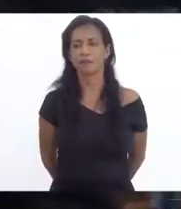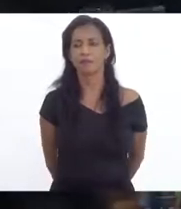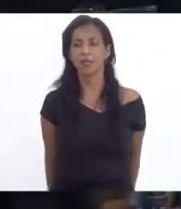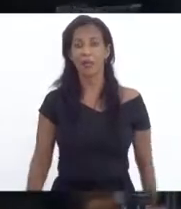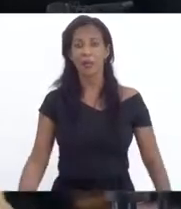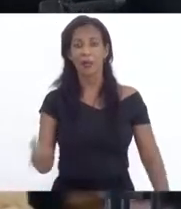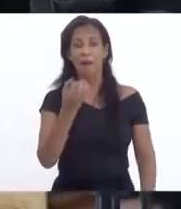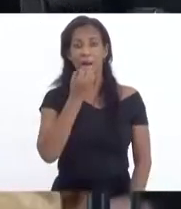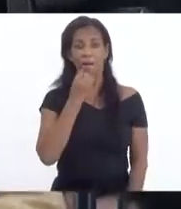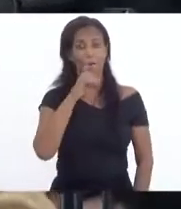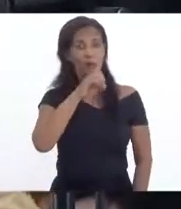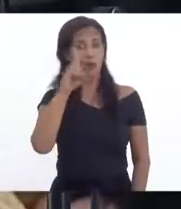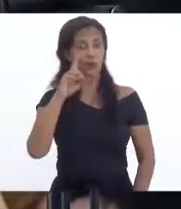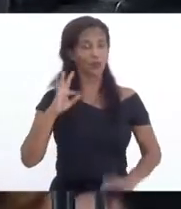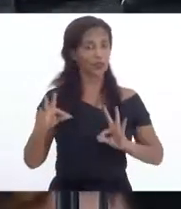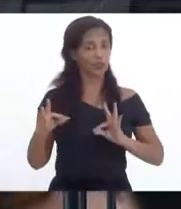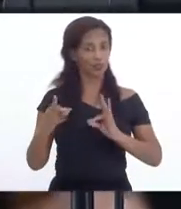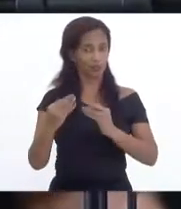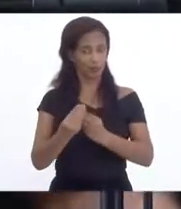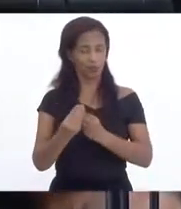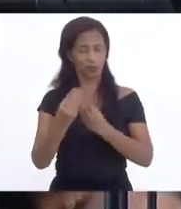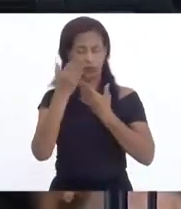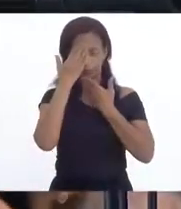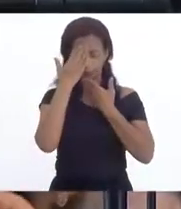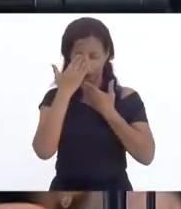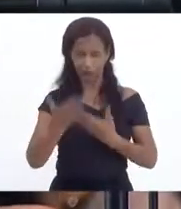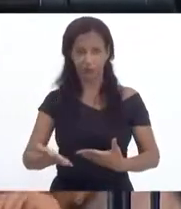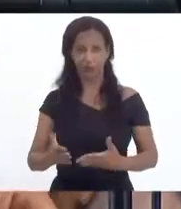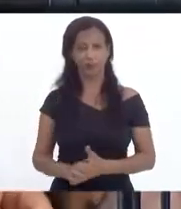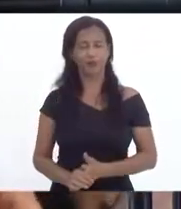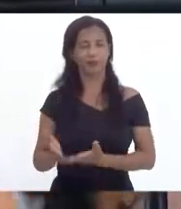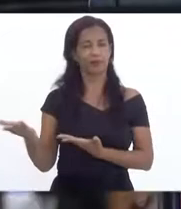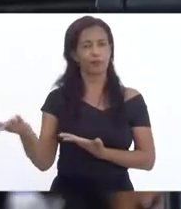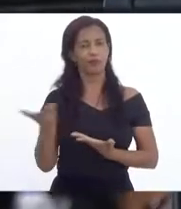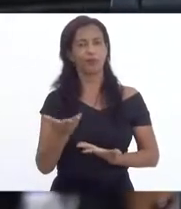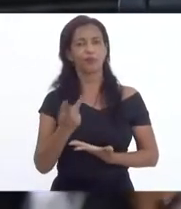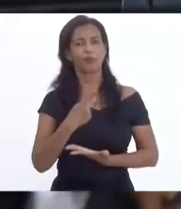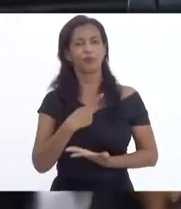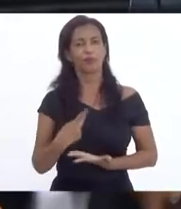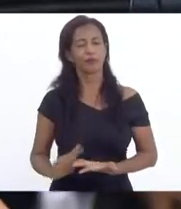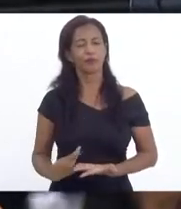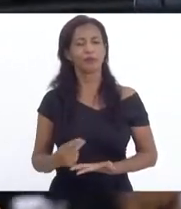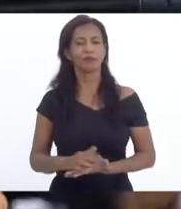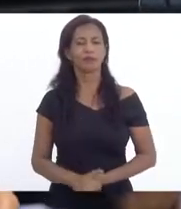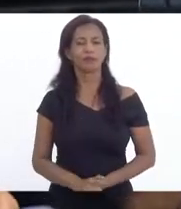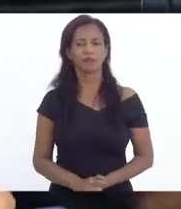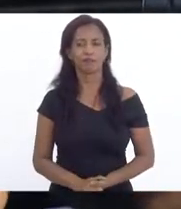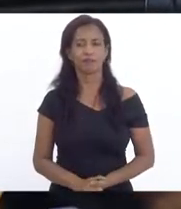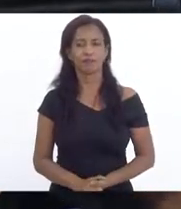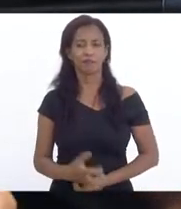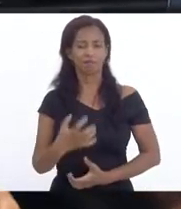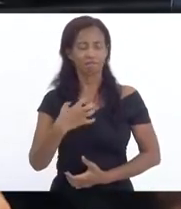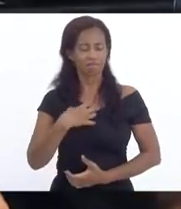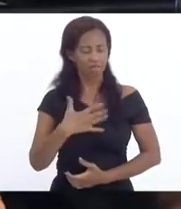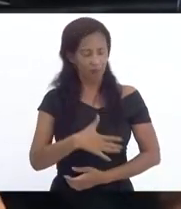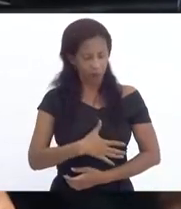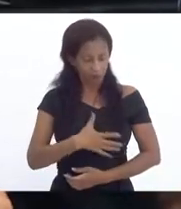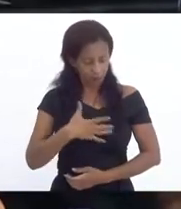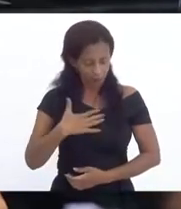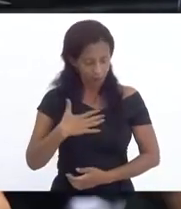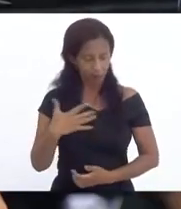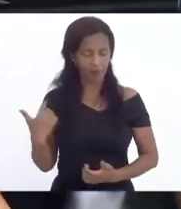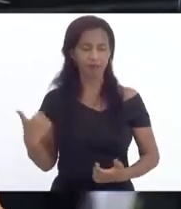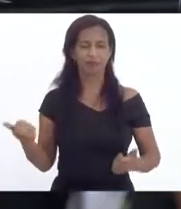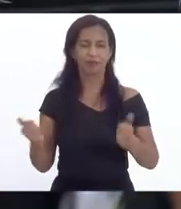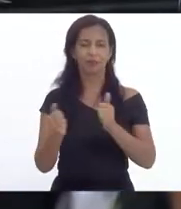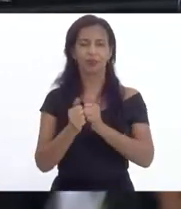Bom dia a todos, né? Muito obrigado pelo convite, presidente. Eu sinto muito honrado de estar aqui junto